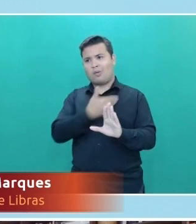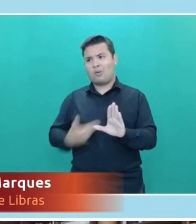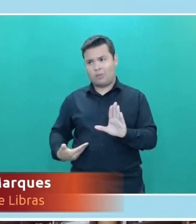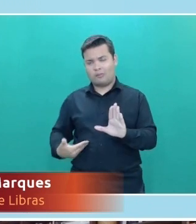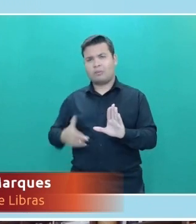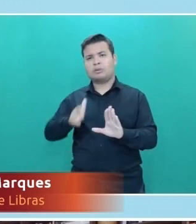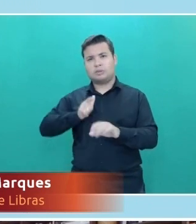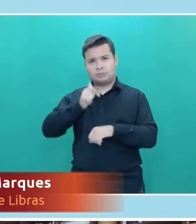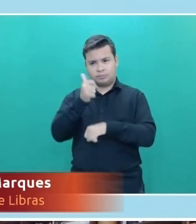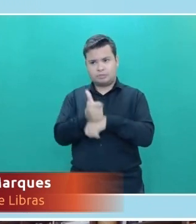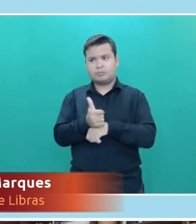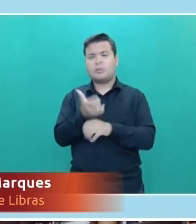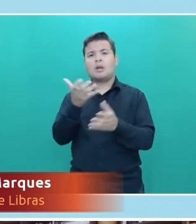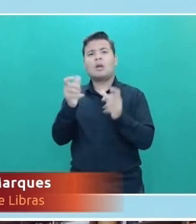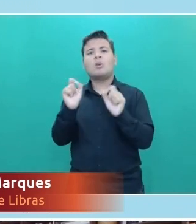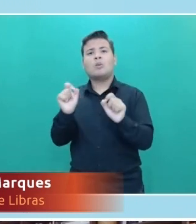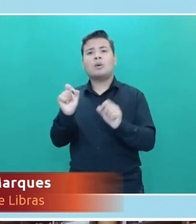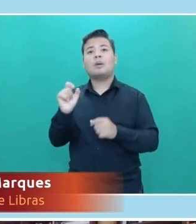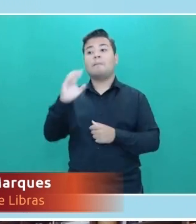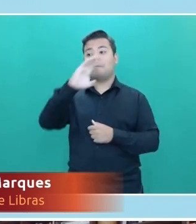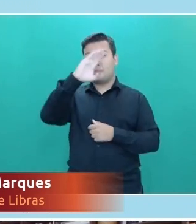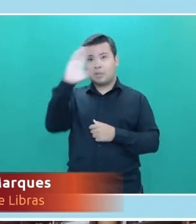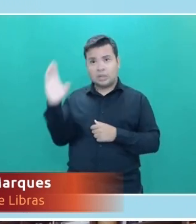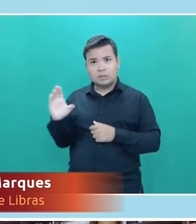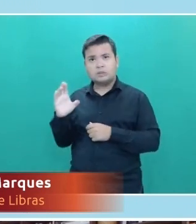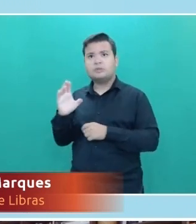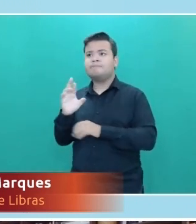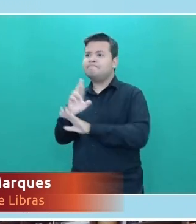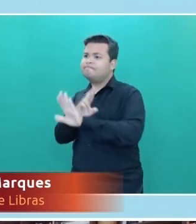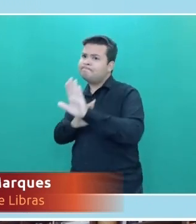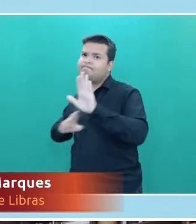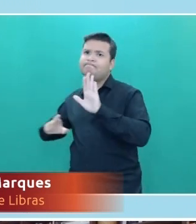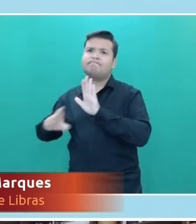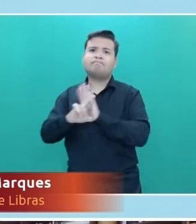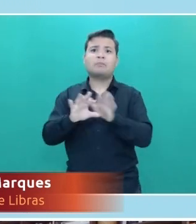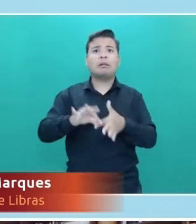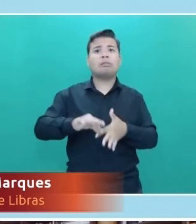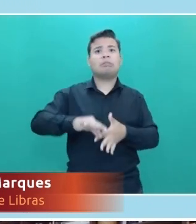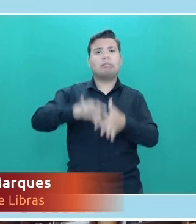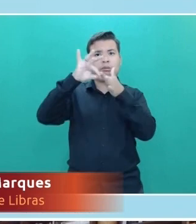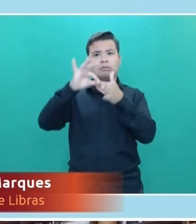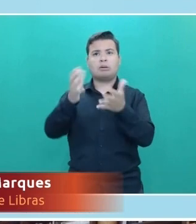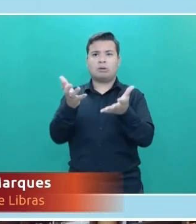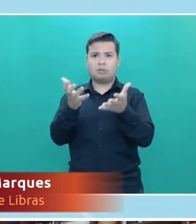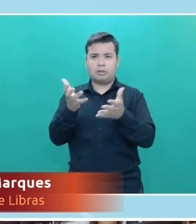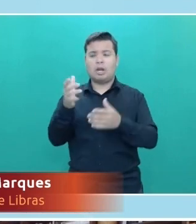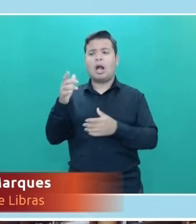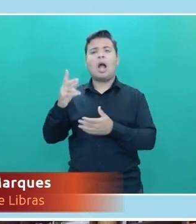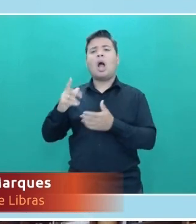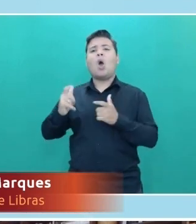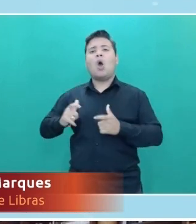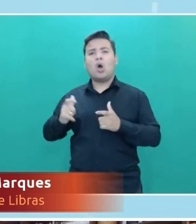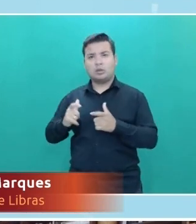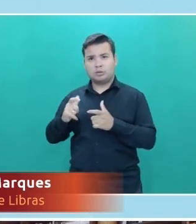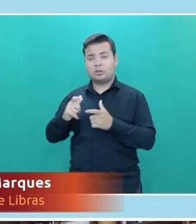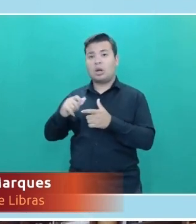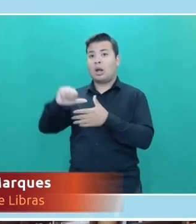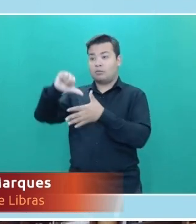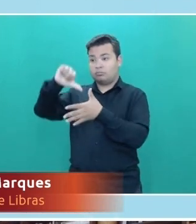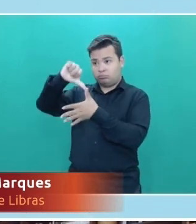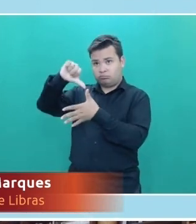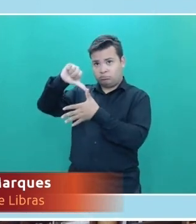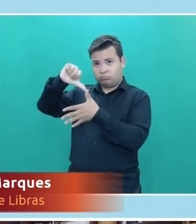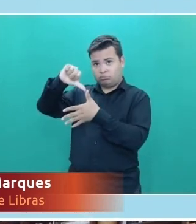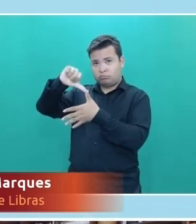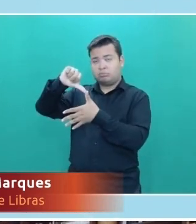de o Brasil assumir uma liderança, né? Não só dentro da América do Sul e dos outros